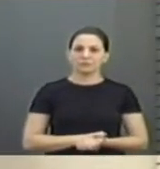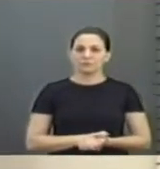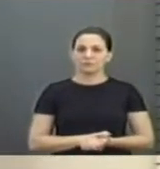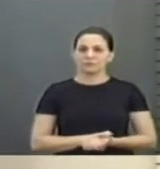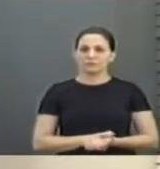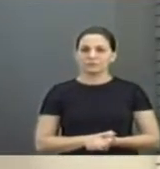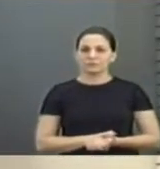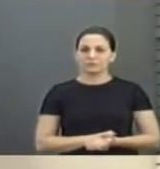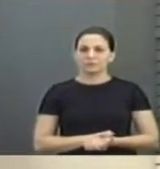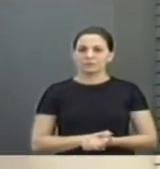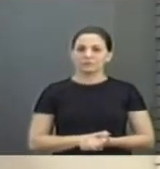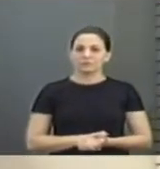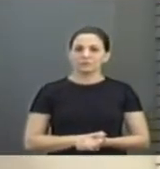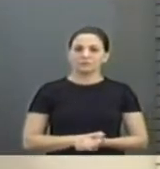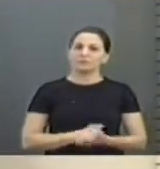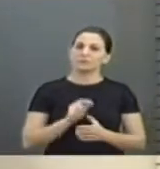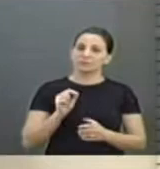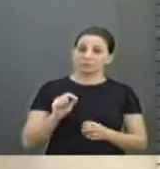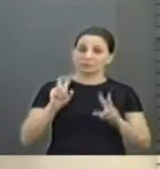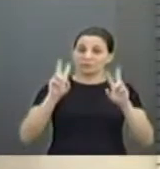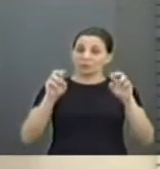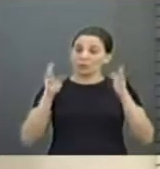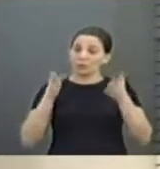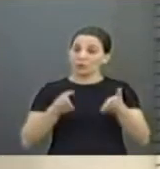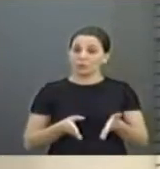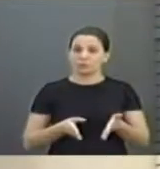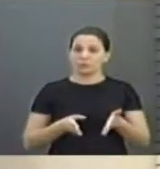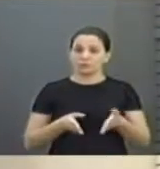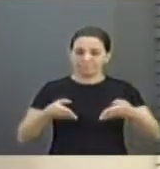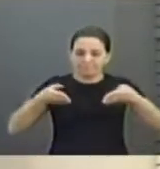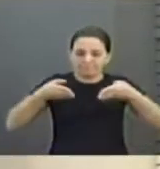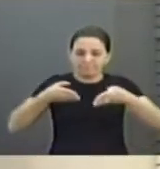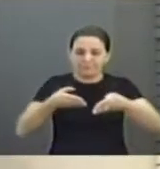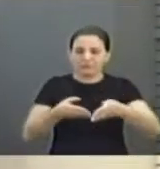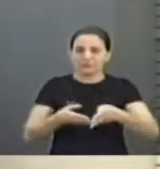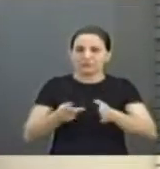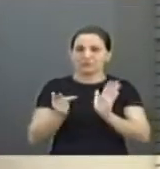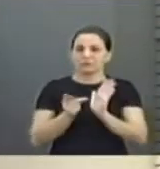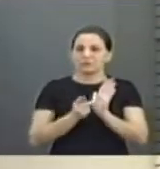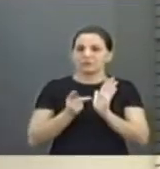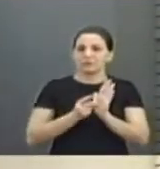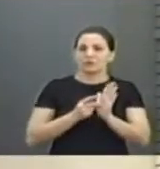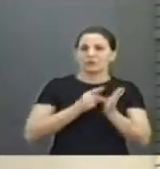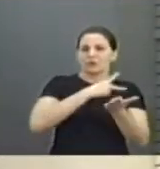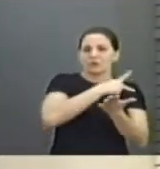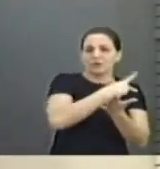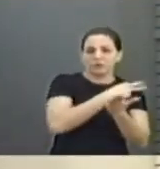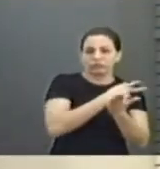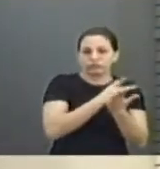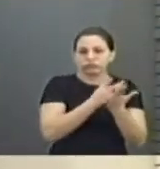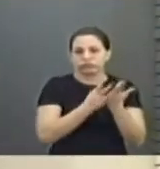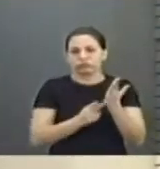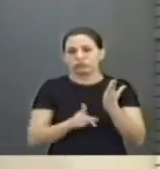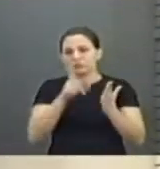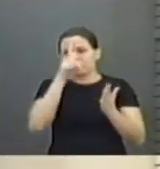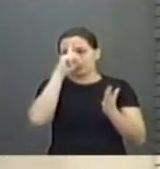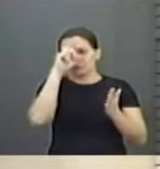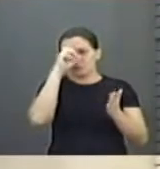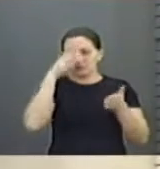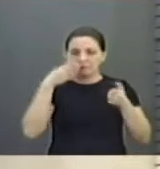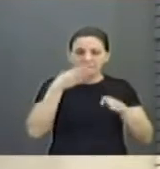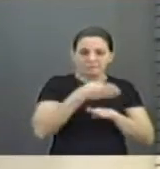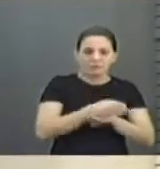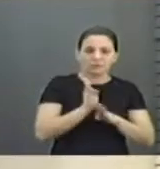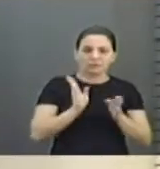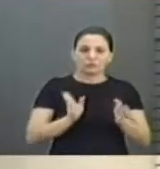é sobre o que está se falando aqui hoje, realmente, em vários lugares, até no hospital onde a gente foi, hoje estava